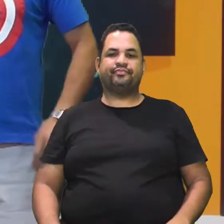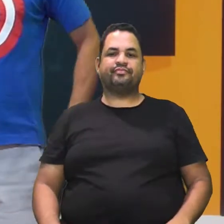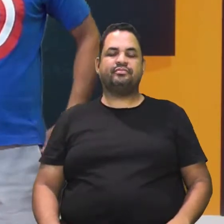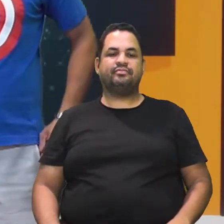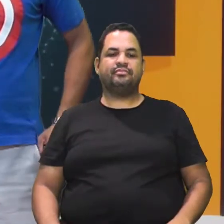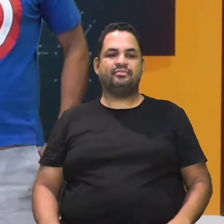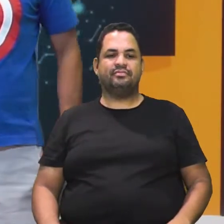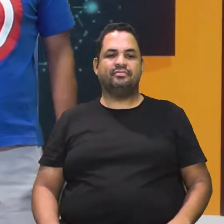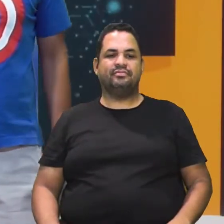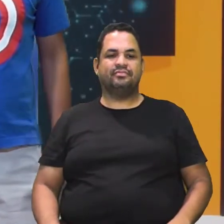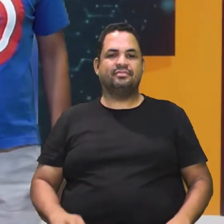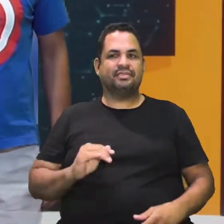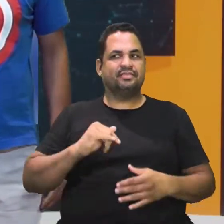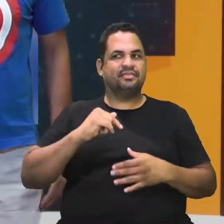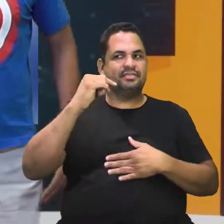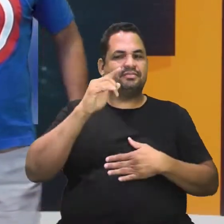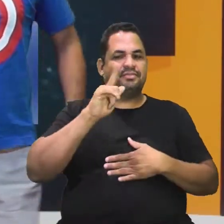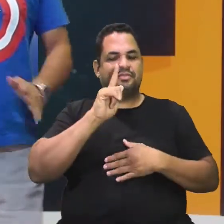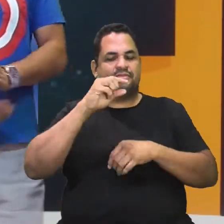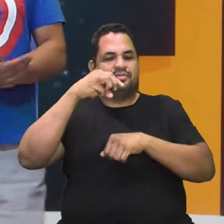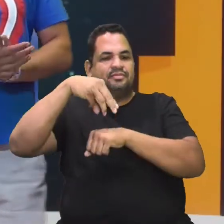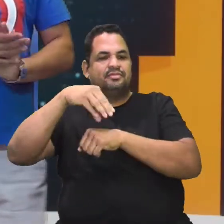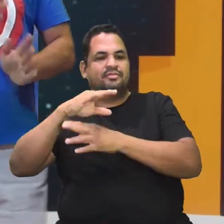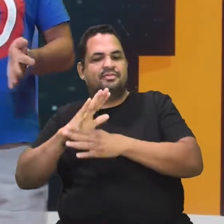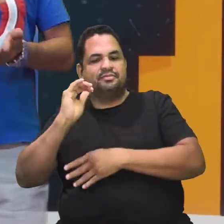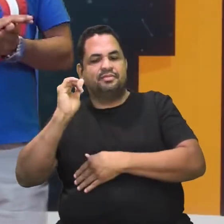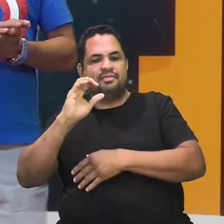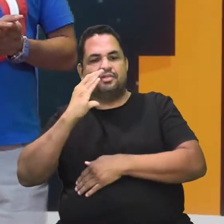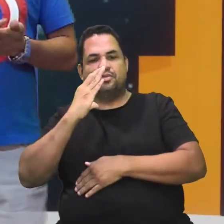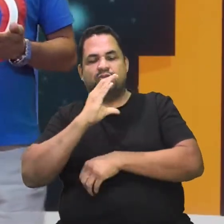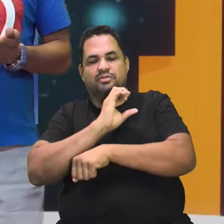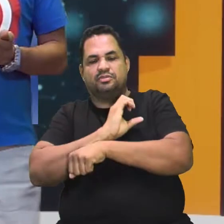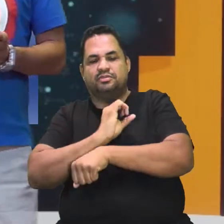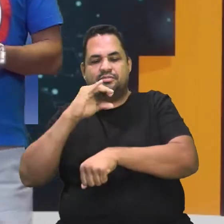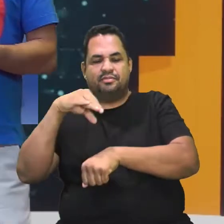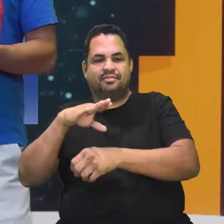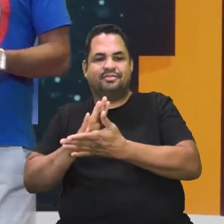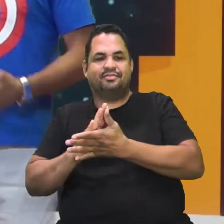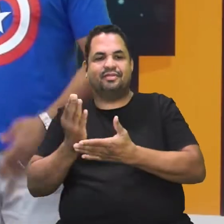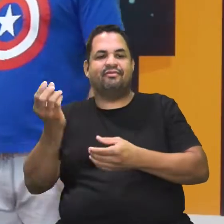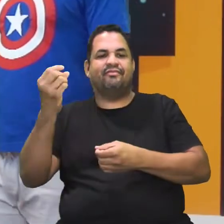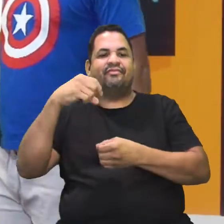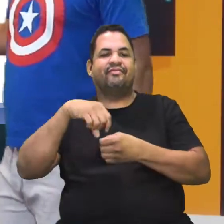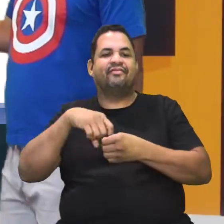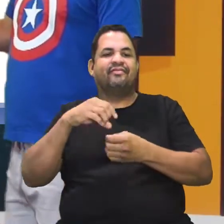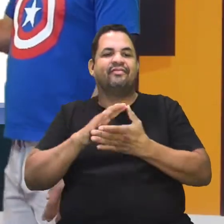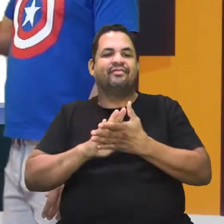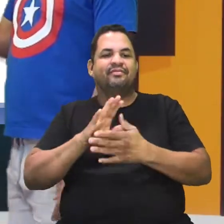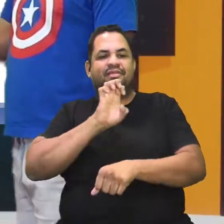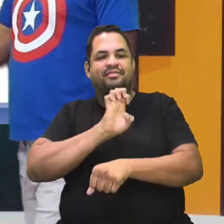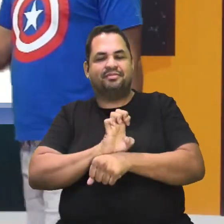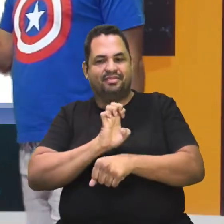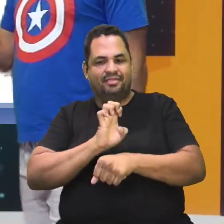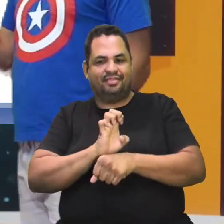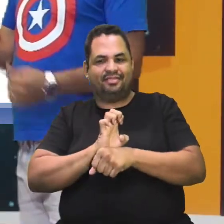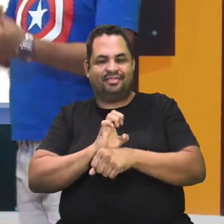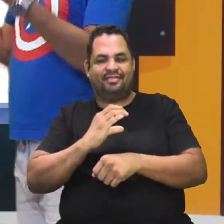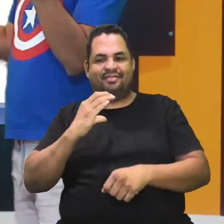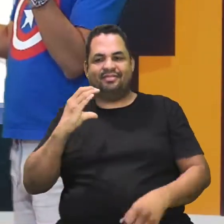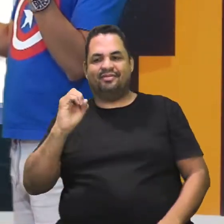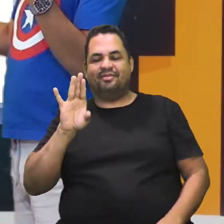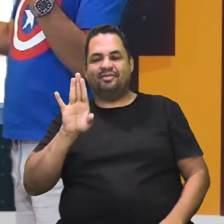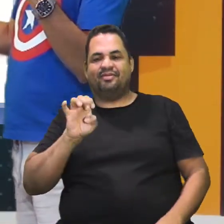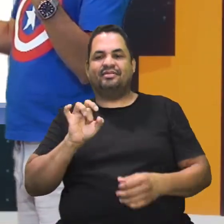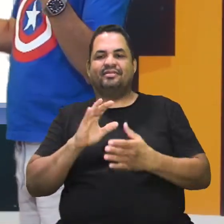assim, nenhuma. Né? Às vezes a gente tá pra Guajará, daqui a pouco a gente vai a Costa Marques, volta pra Espigão, chega aí. E aqui dá pertinho, né? Porque